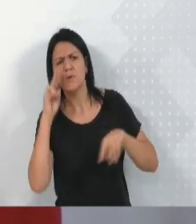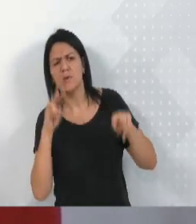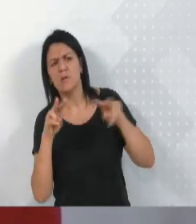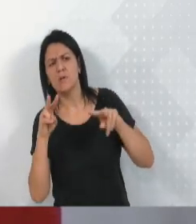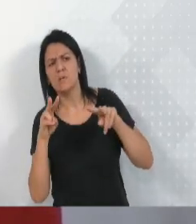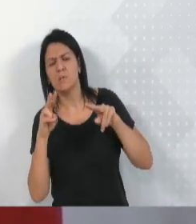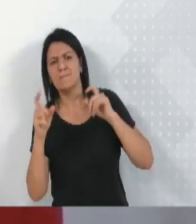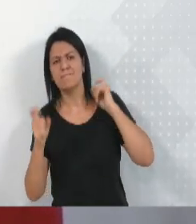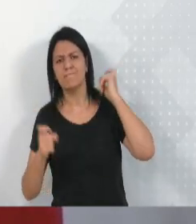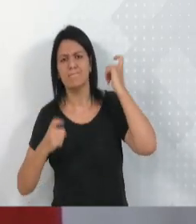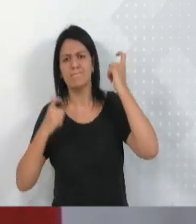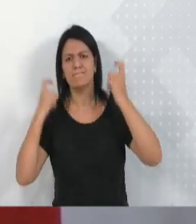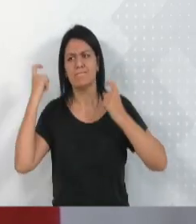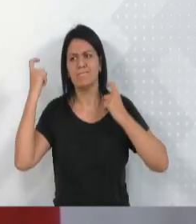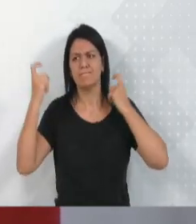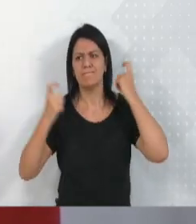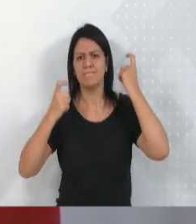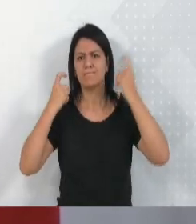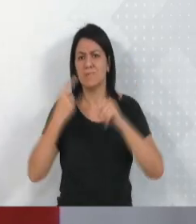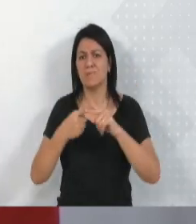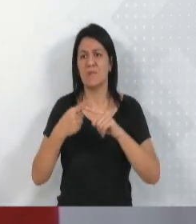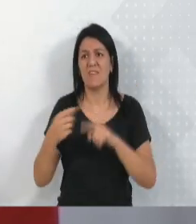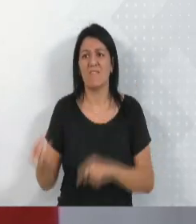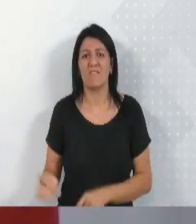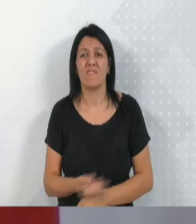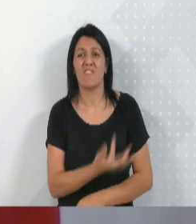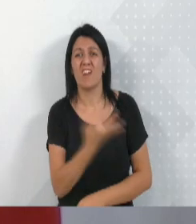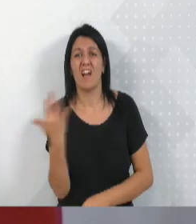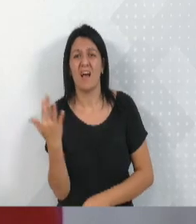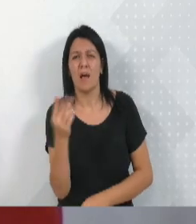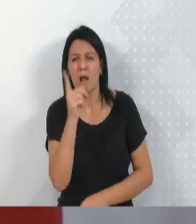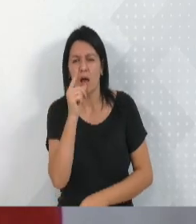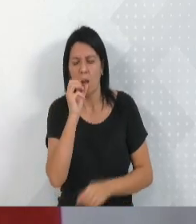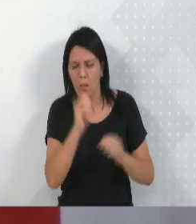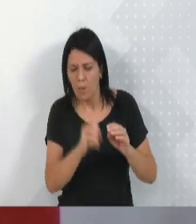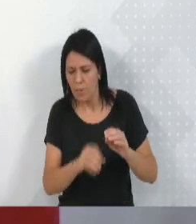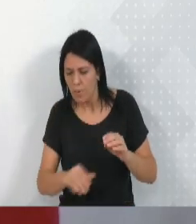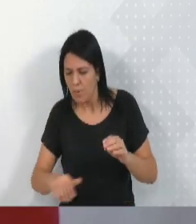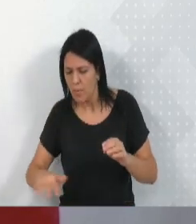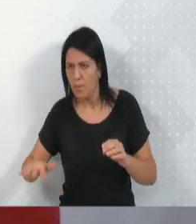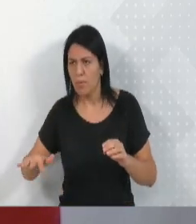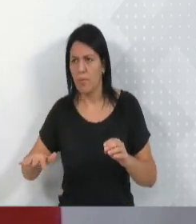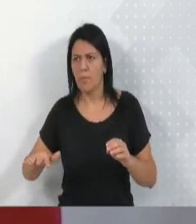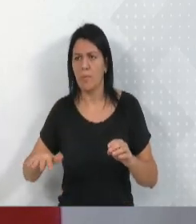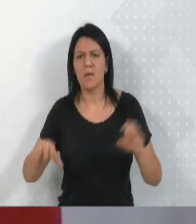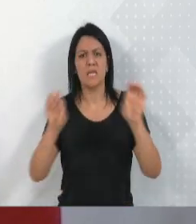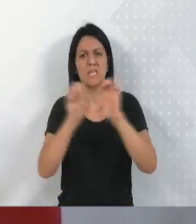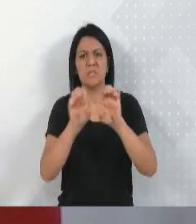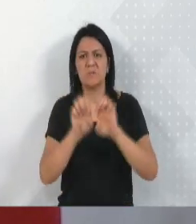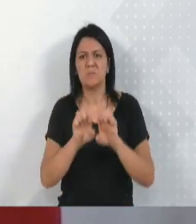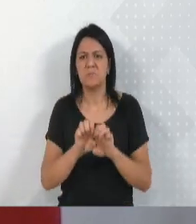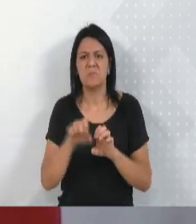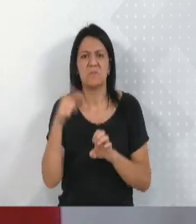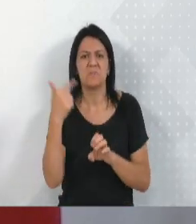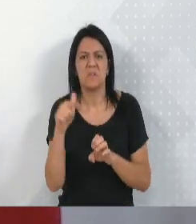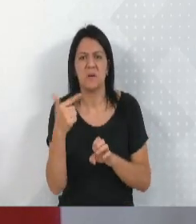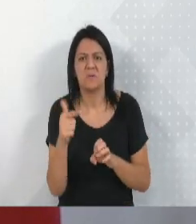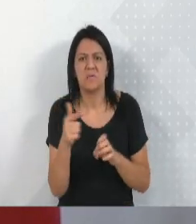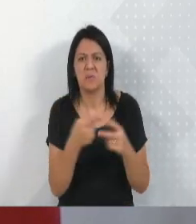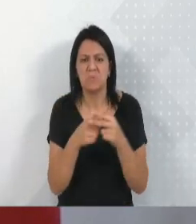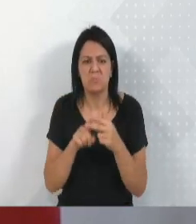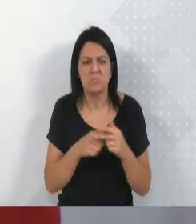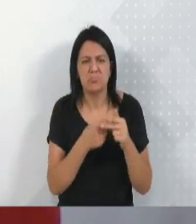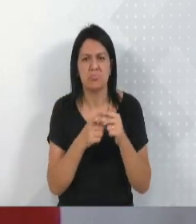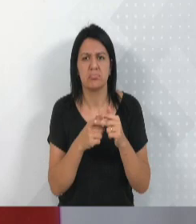porque aparentemente vários vazamentos, uma estrutura em tese sem muitos reparos. Segundo